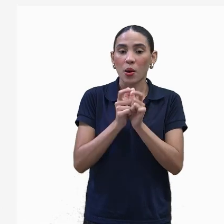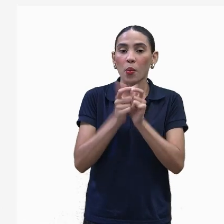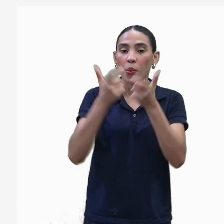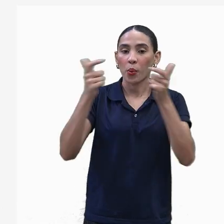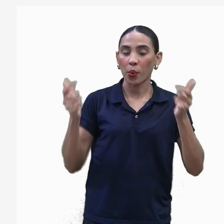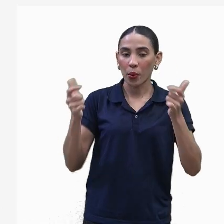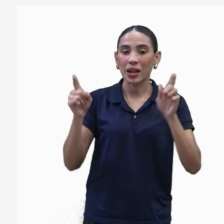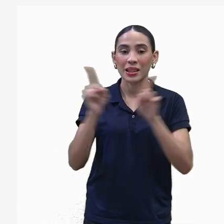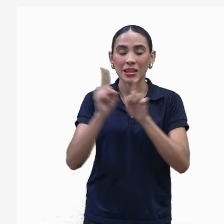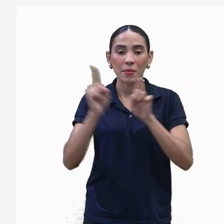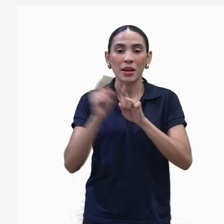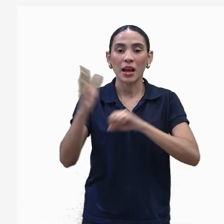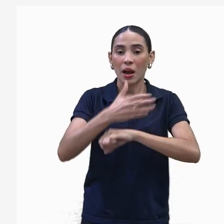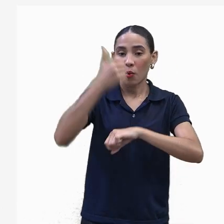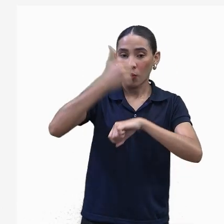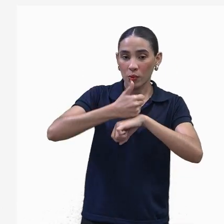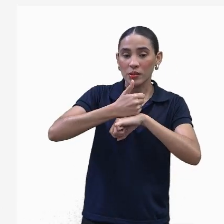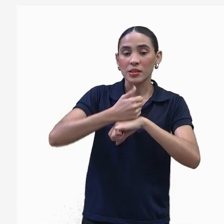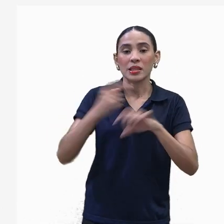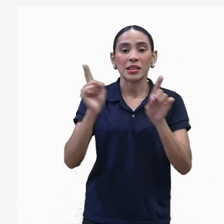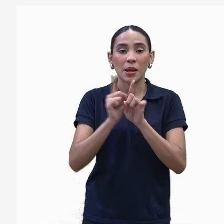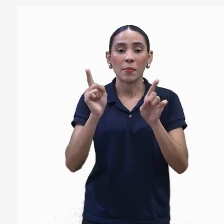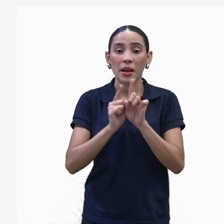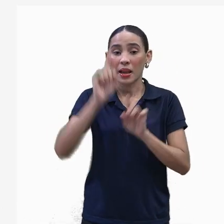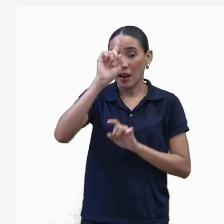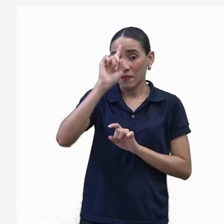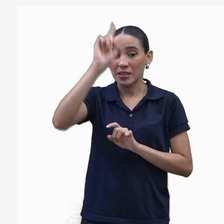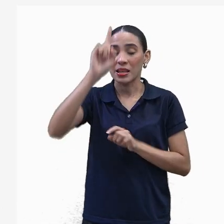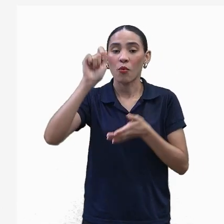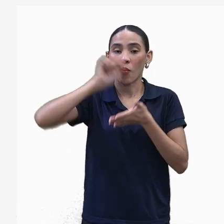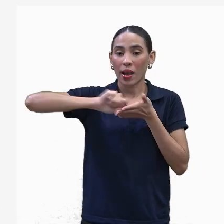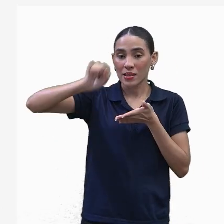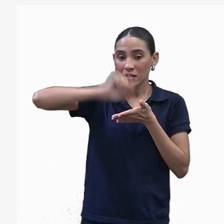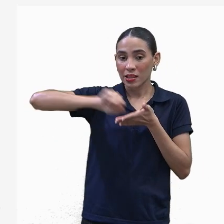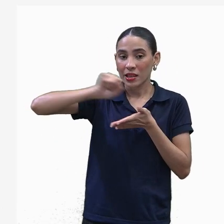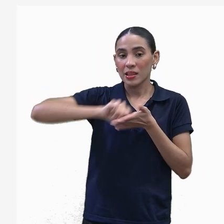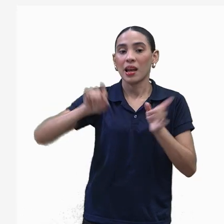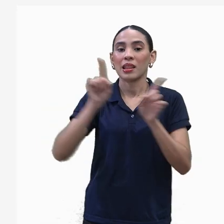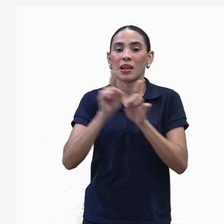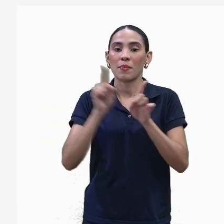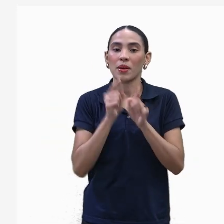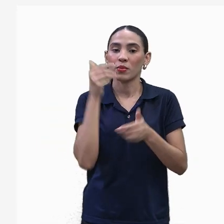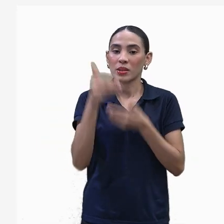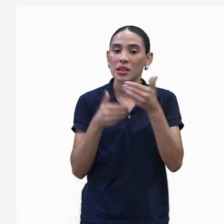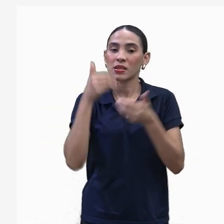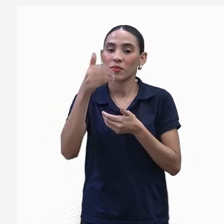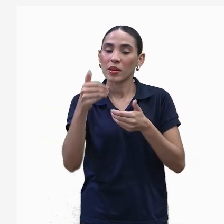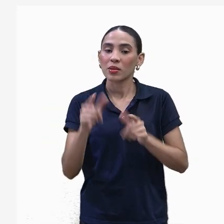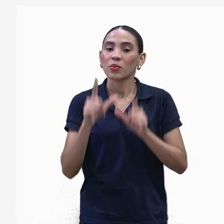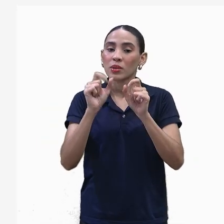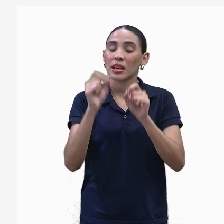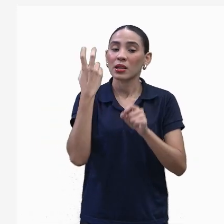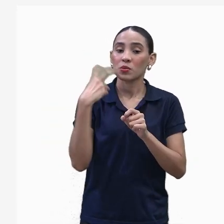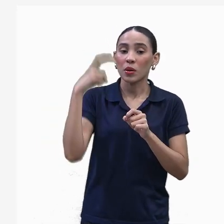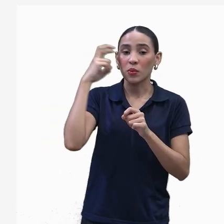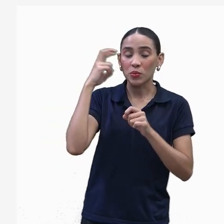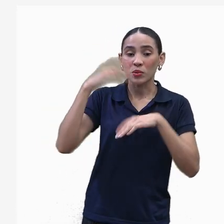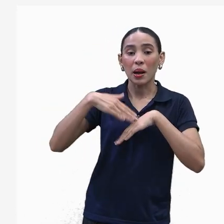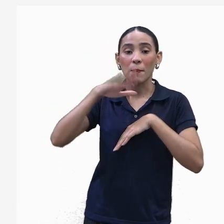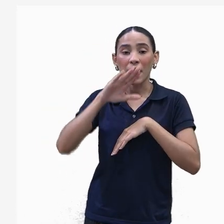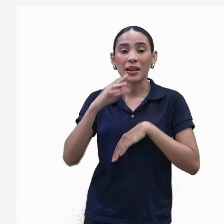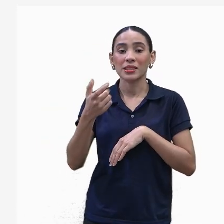a colonização, a invenção da escrita, o desenvolvimento de uma cultura